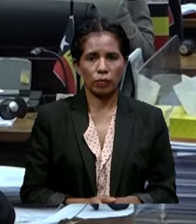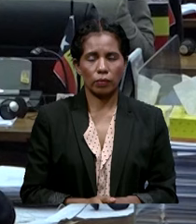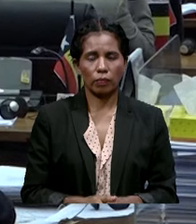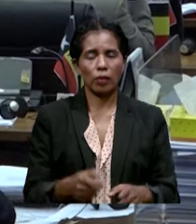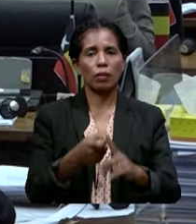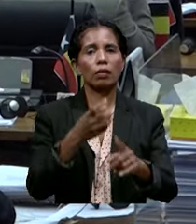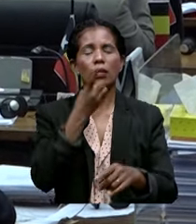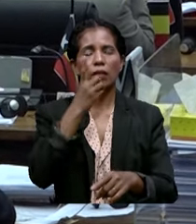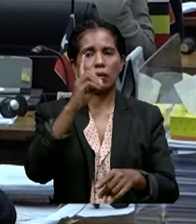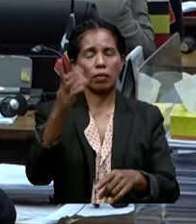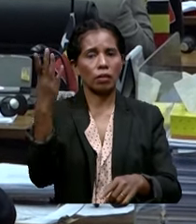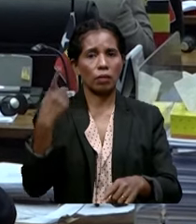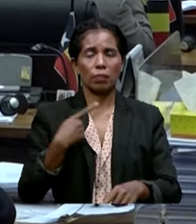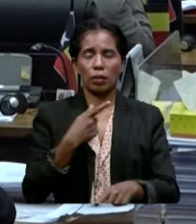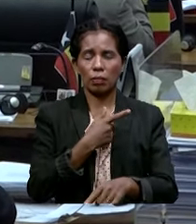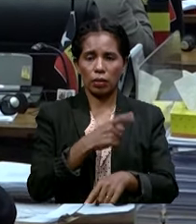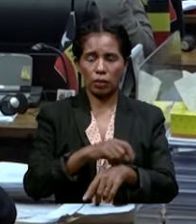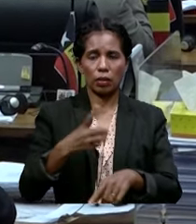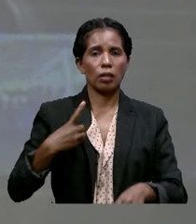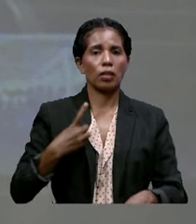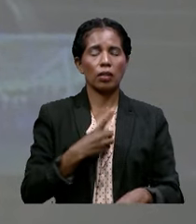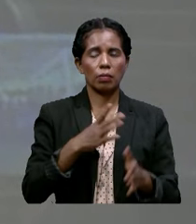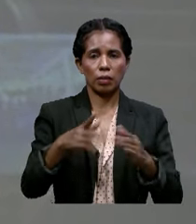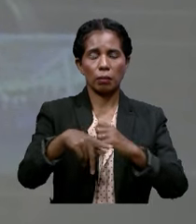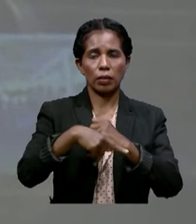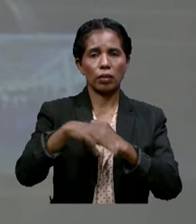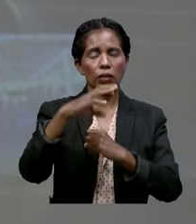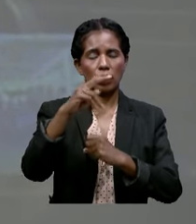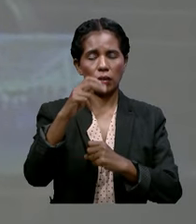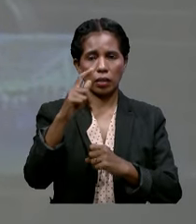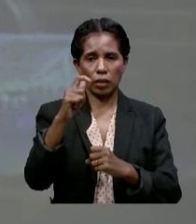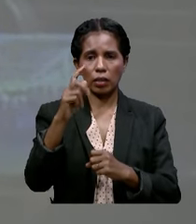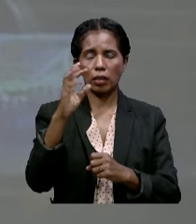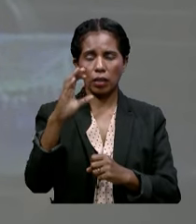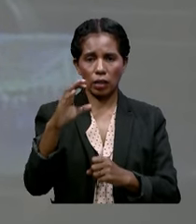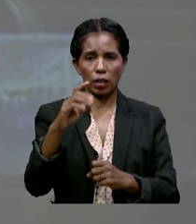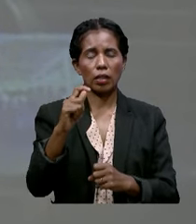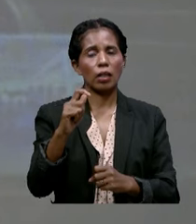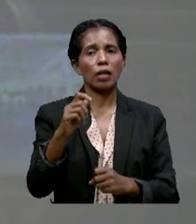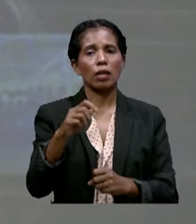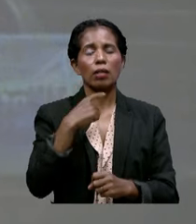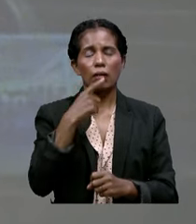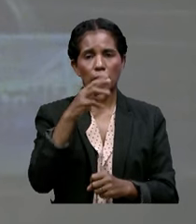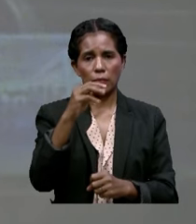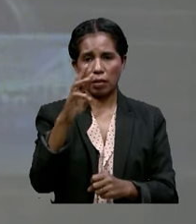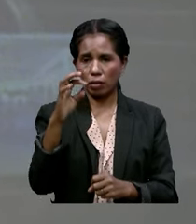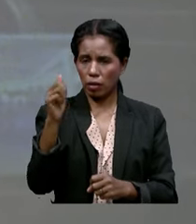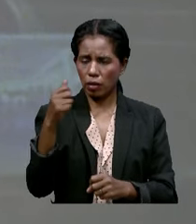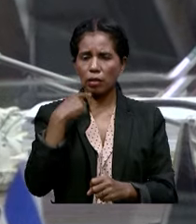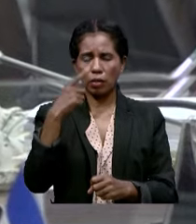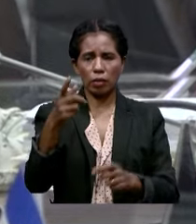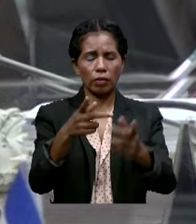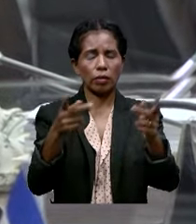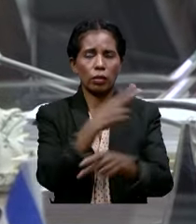Lihusi deklarasau ya Parlamento Nasional Deputada Bangkada Senerte Maria Gorumali Baretu preocupa ho espaço e a Centro Saúde nebe